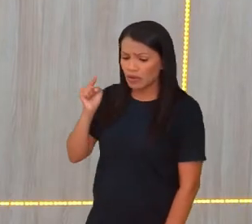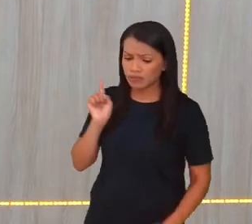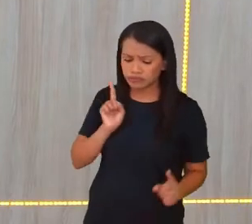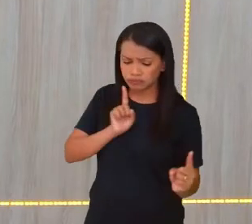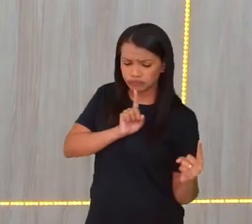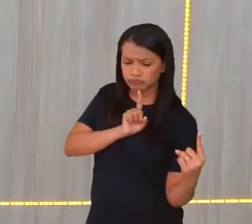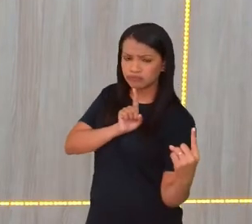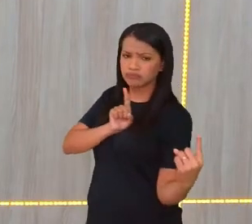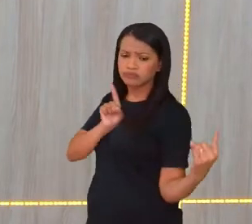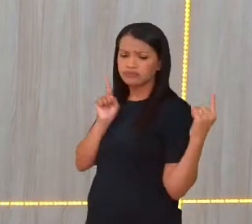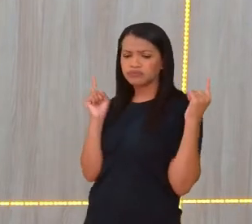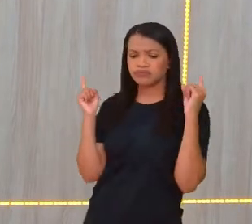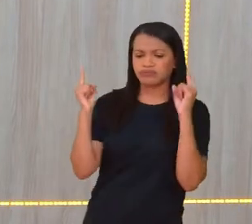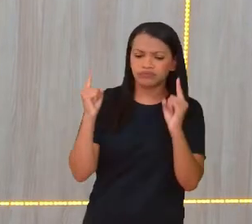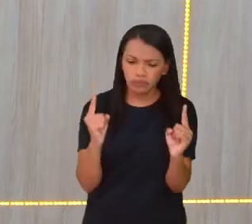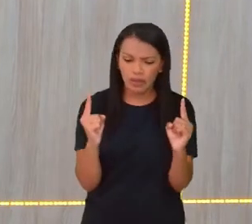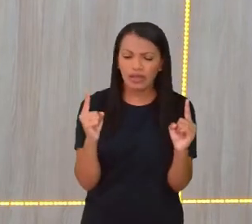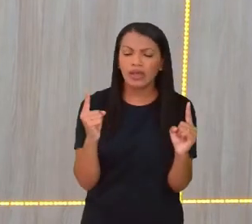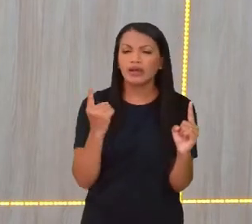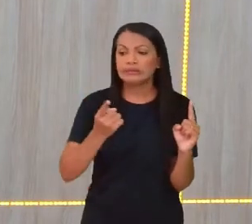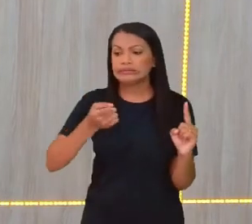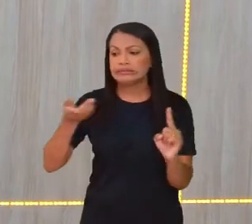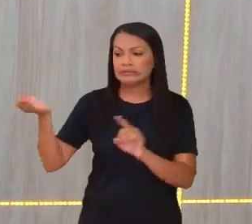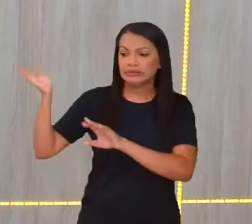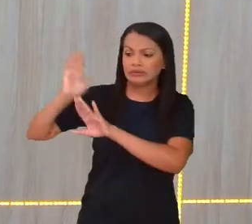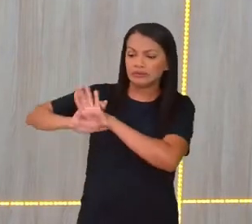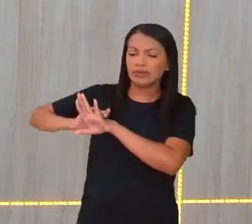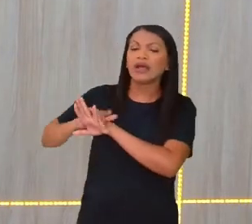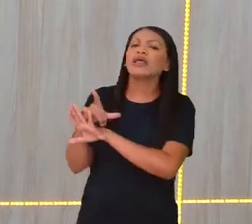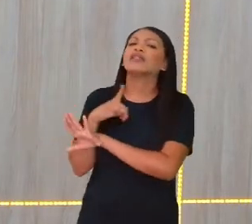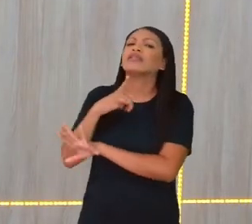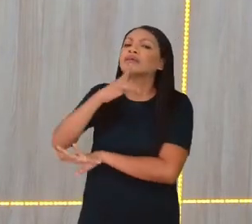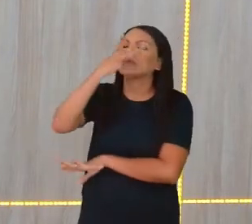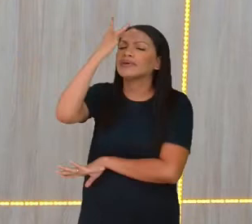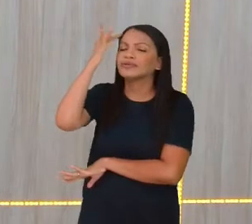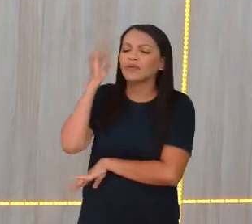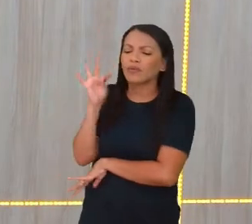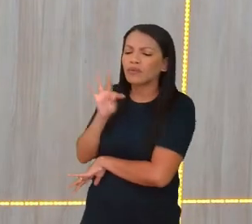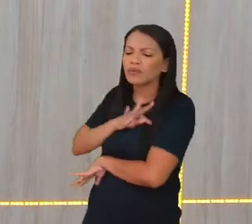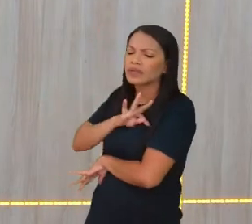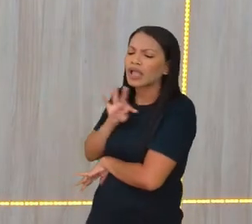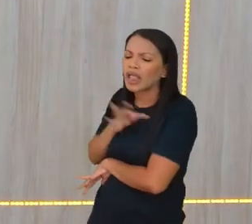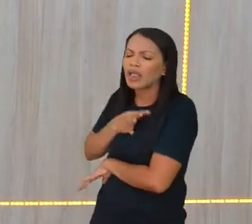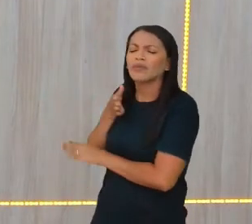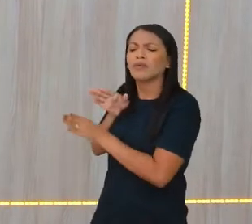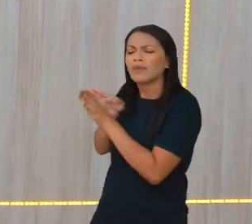no tatame, sempre tem uma equipe por trás, né? Existe um técnico que está lá